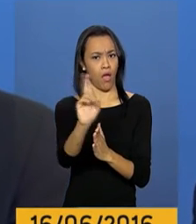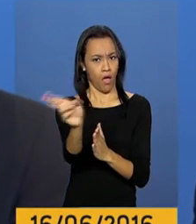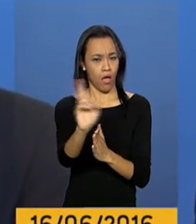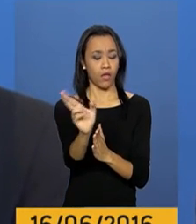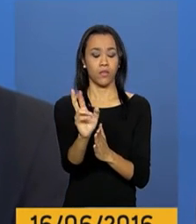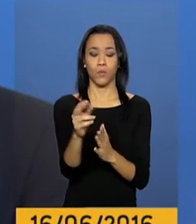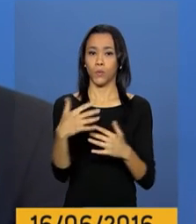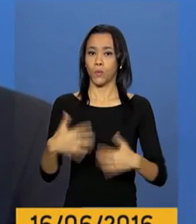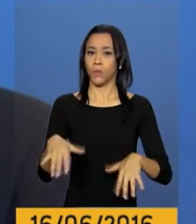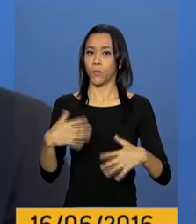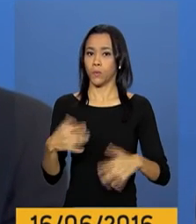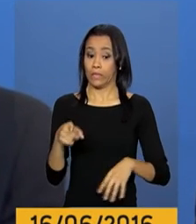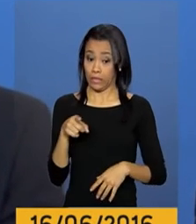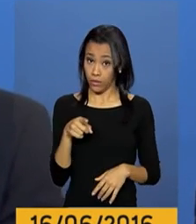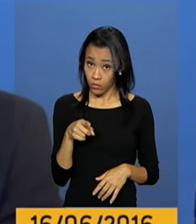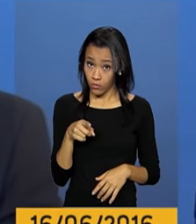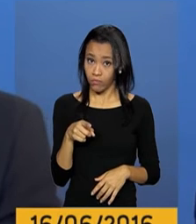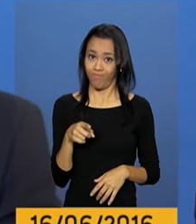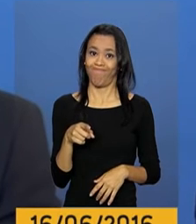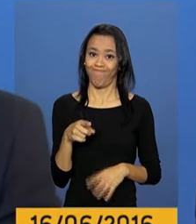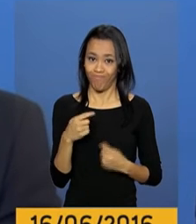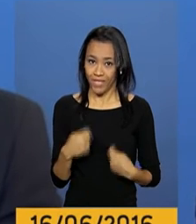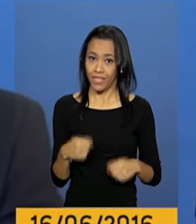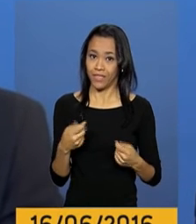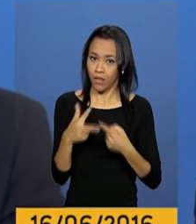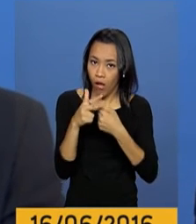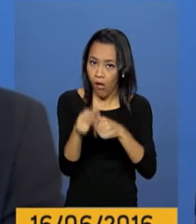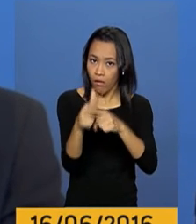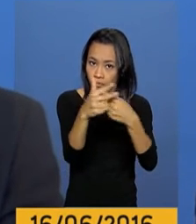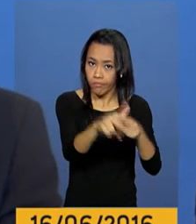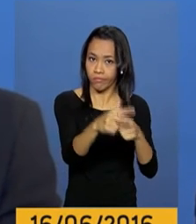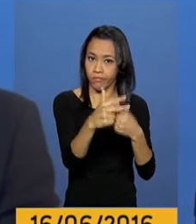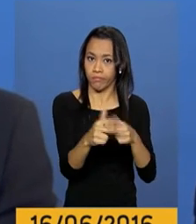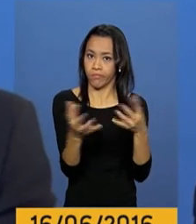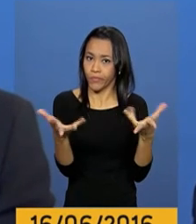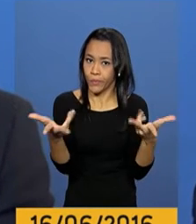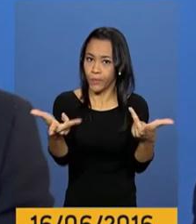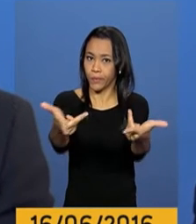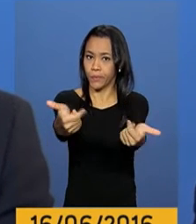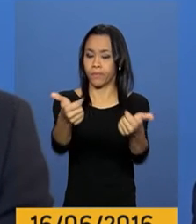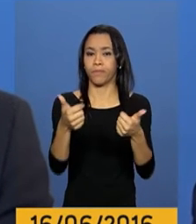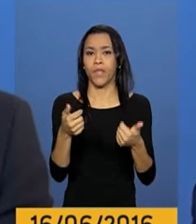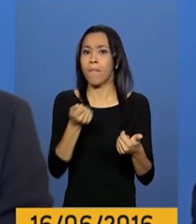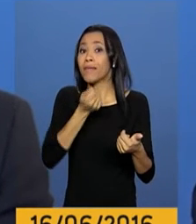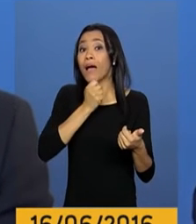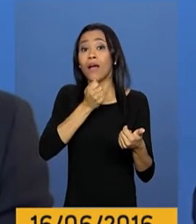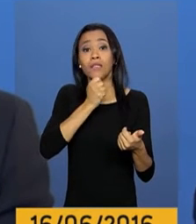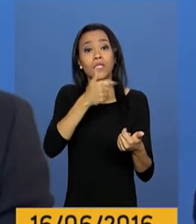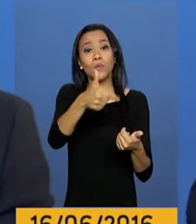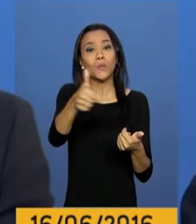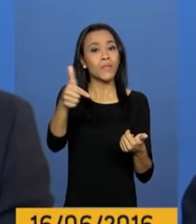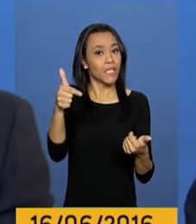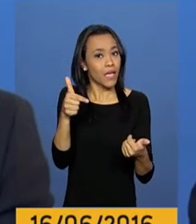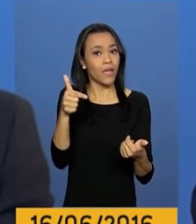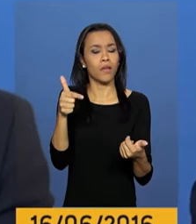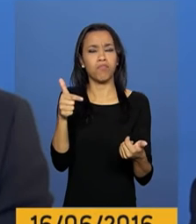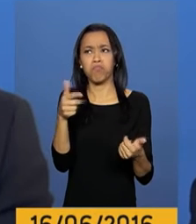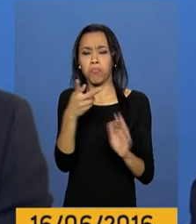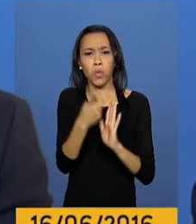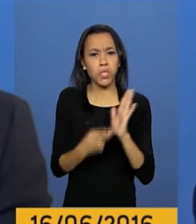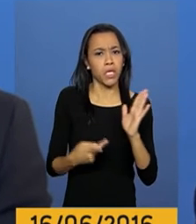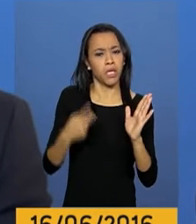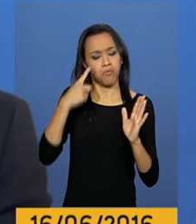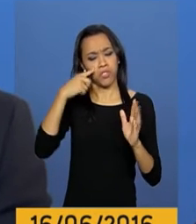é algo que necessita sempre de aprimoramento. Mas não há em curso, nesse instante, nenhum projeto